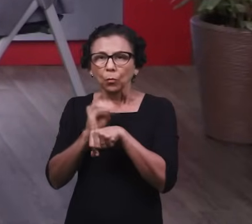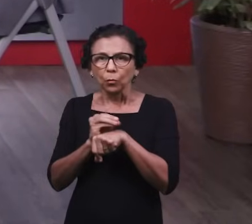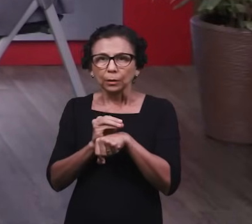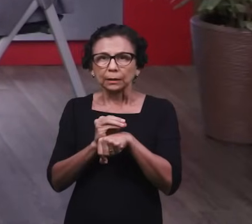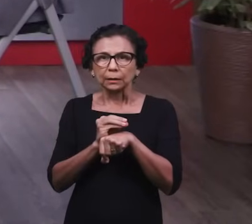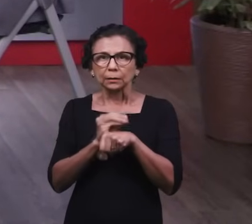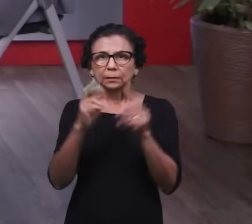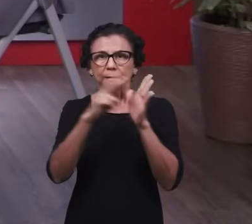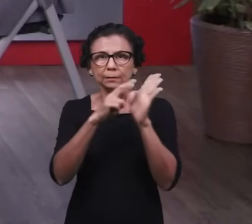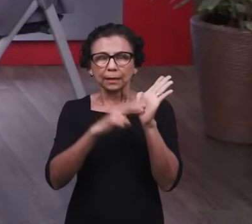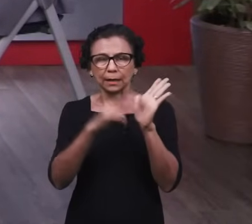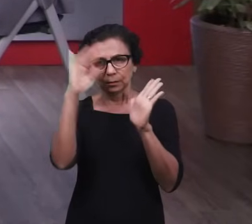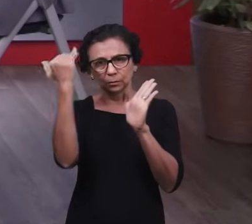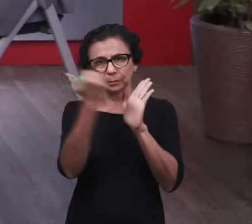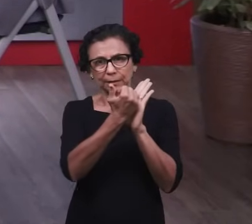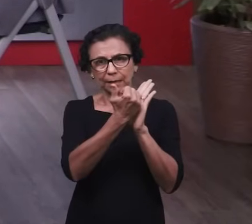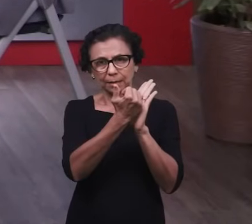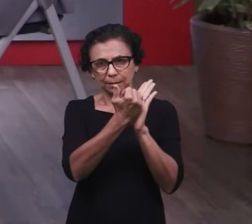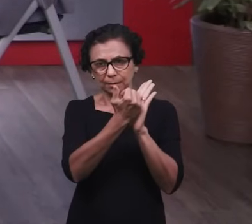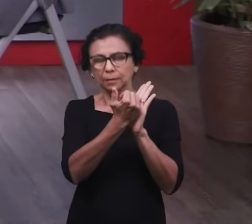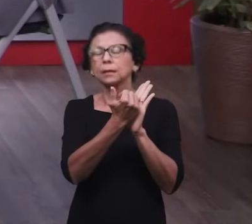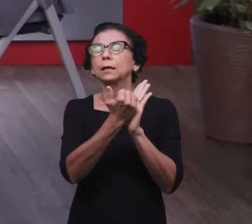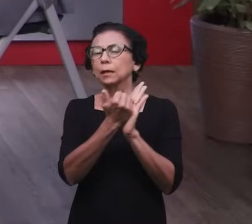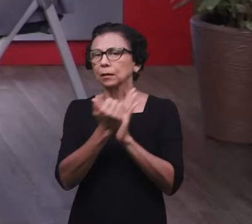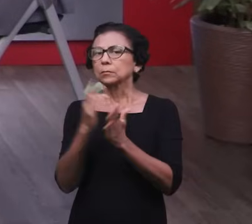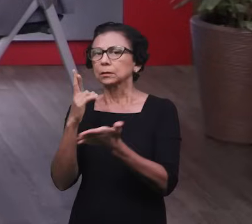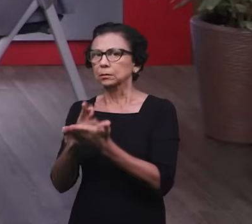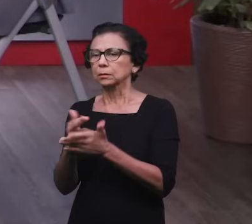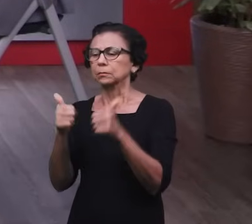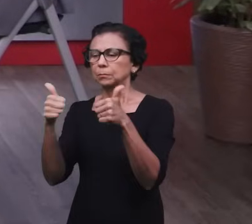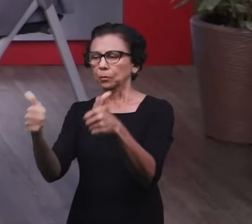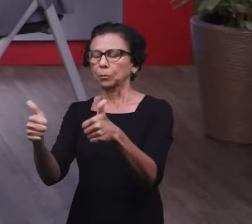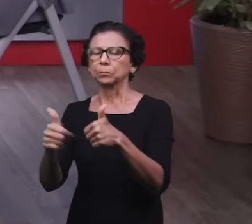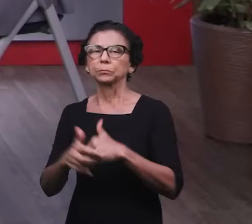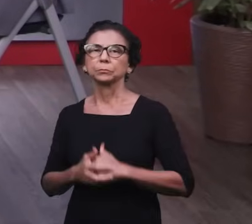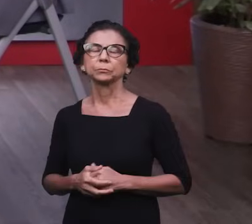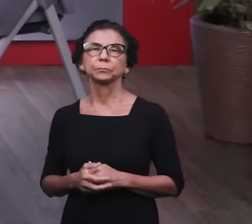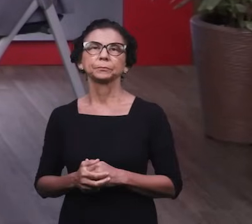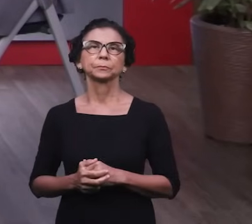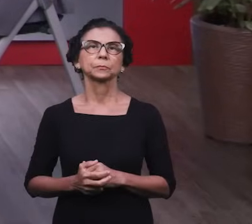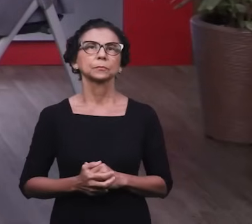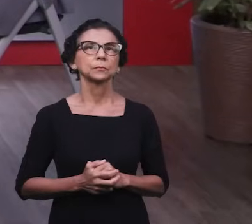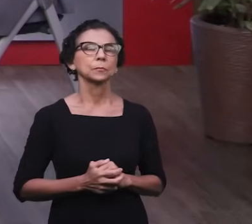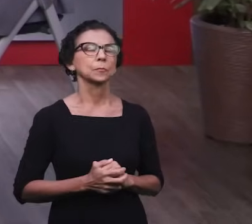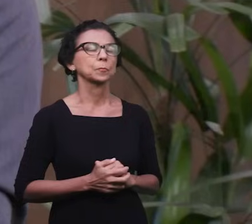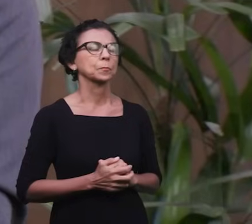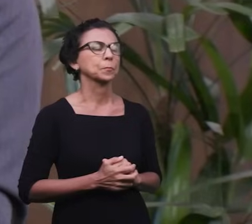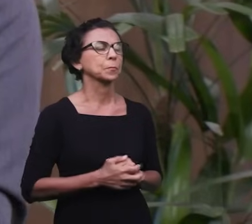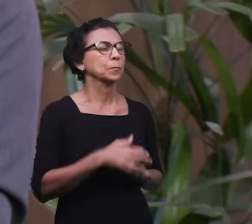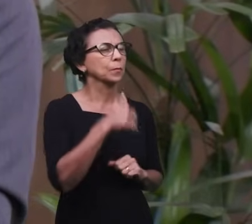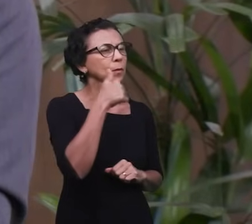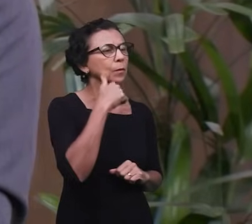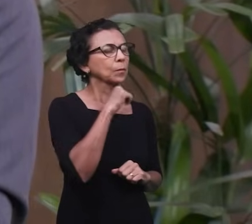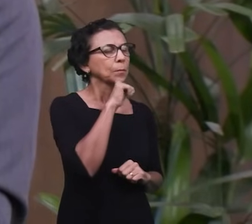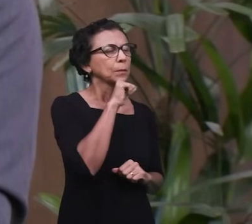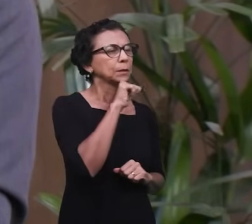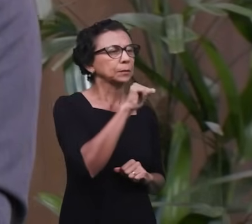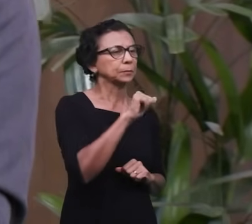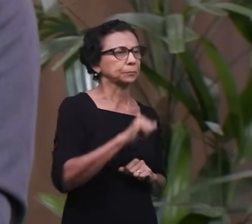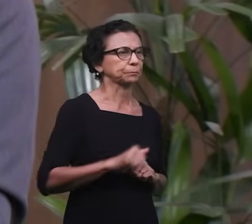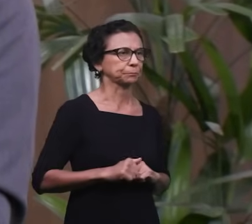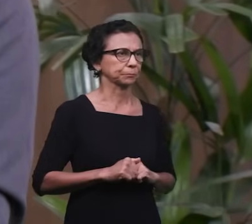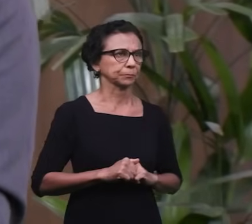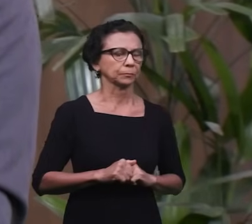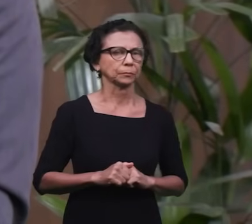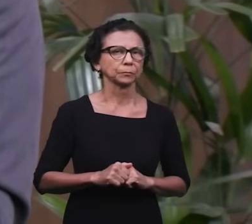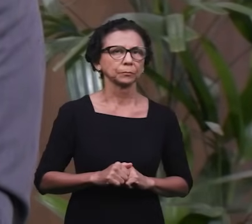aqui para a Tatiana, mas a Andressa, se quiser também, pode complementar. Como que os familiares,